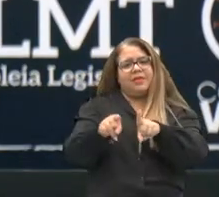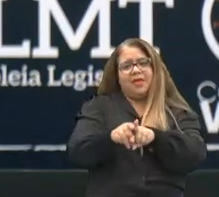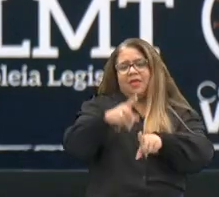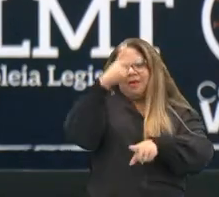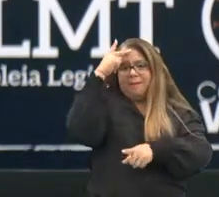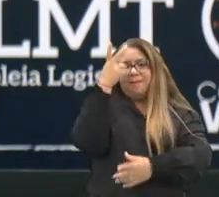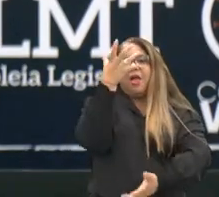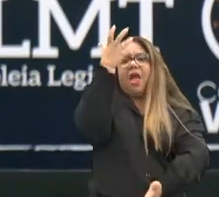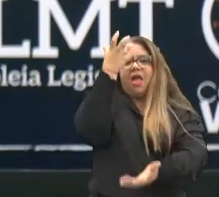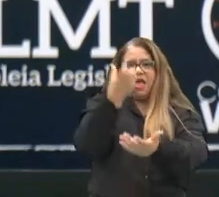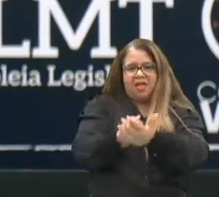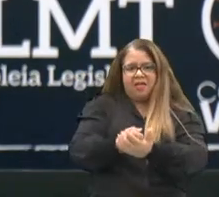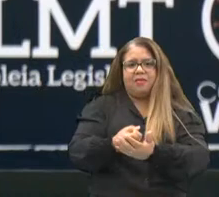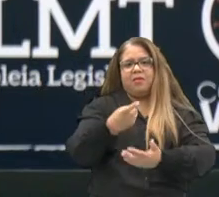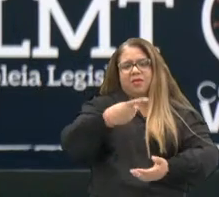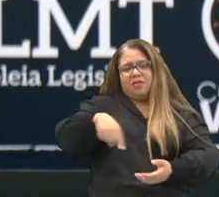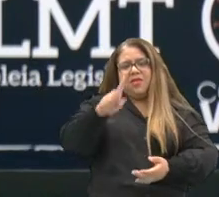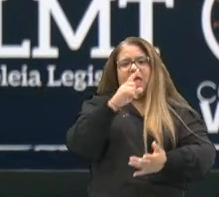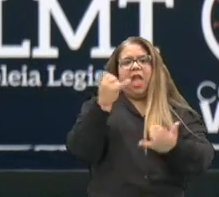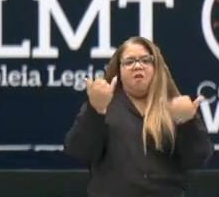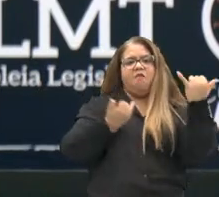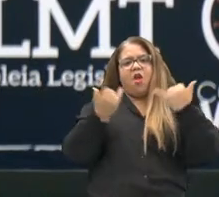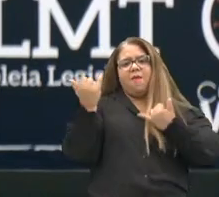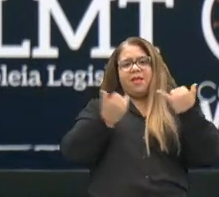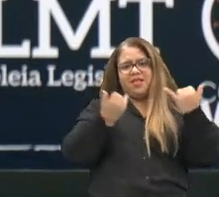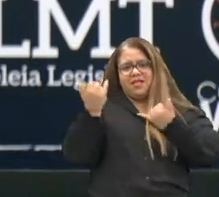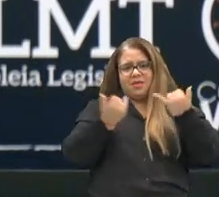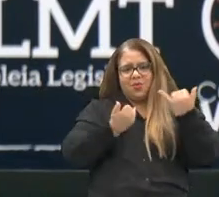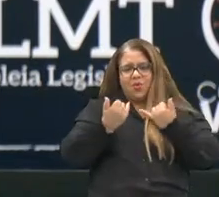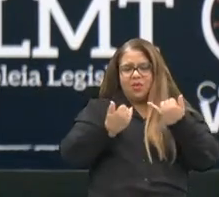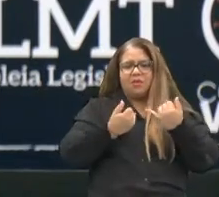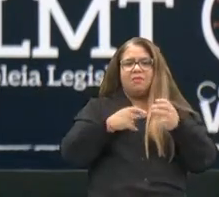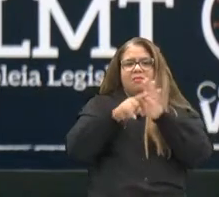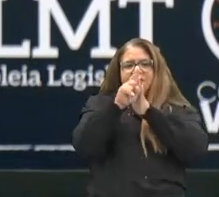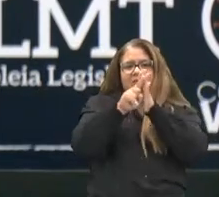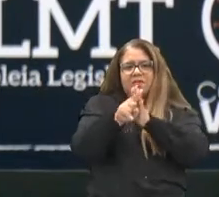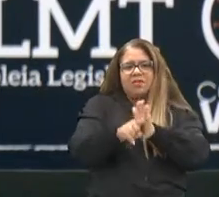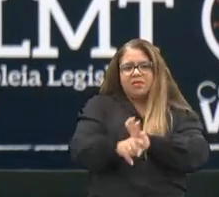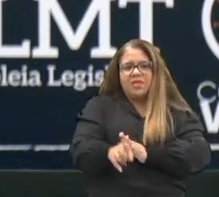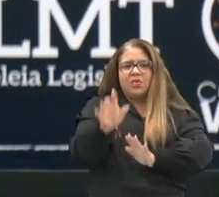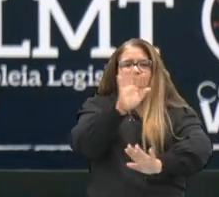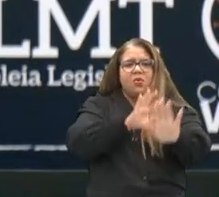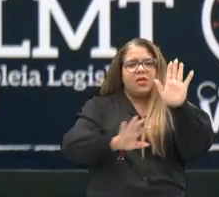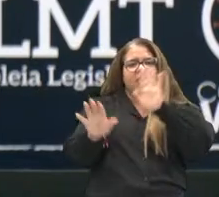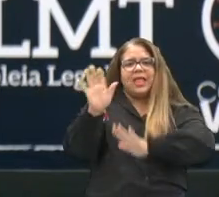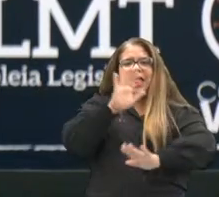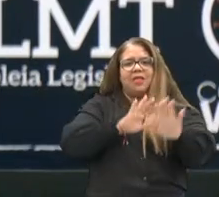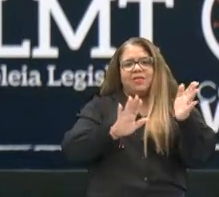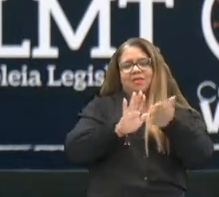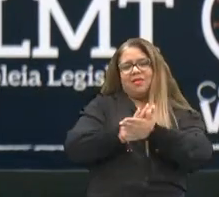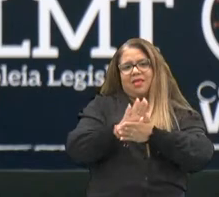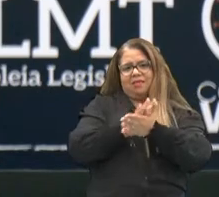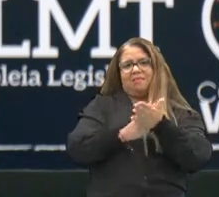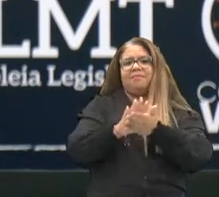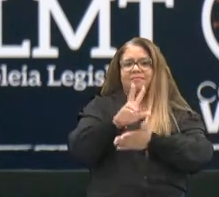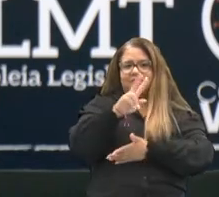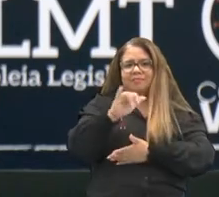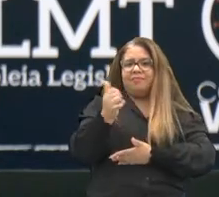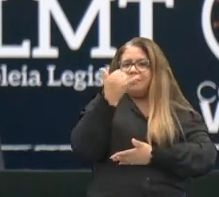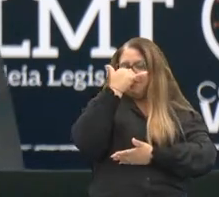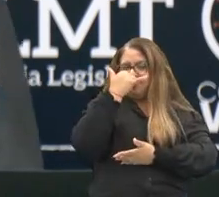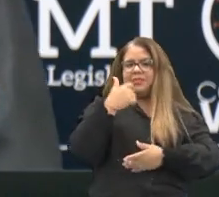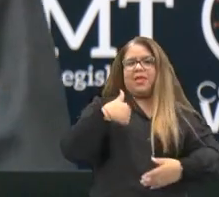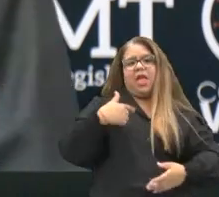aceitaram todo tipo de informação, sem o mínimo de cuidado e de avaliação. Em minha vida